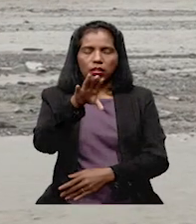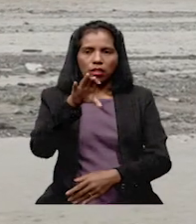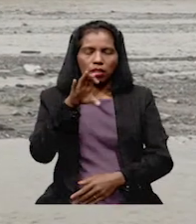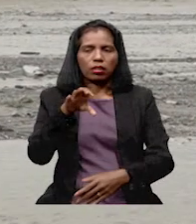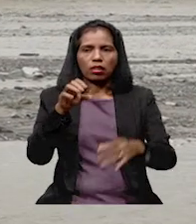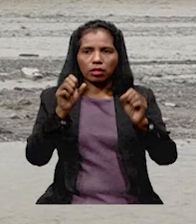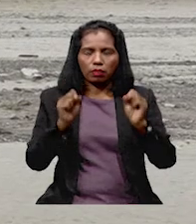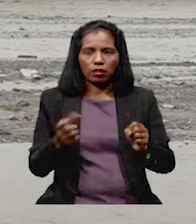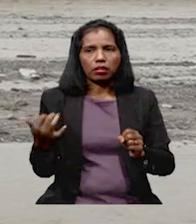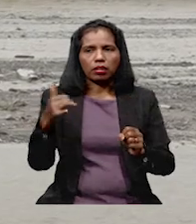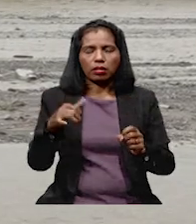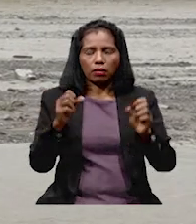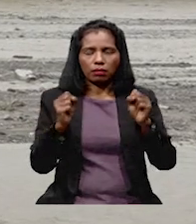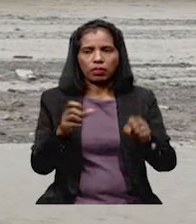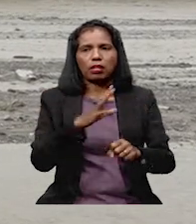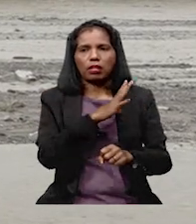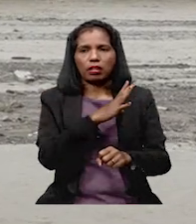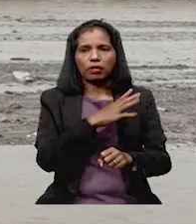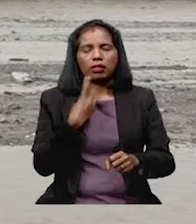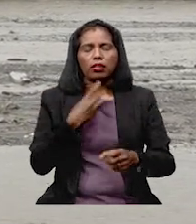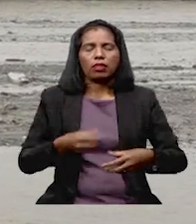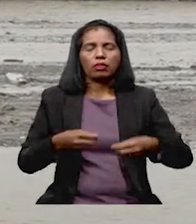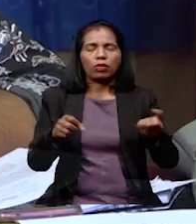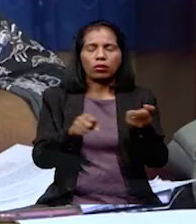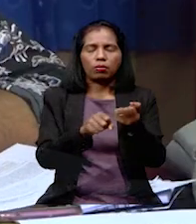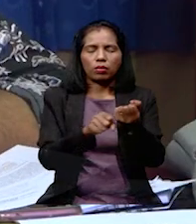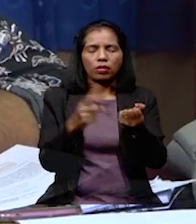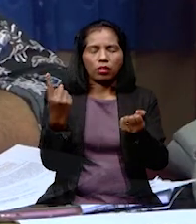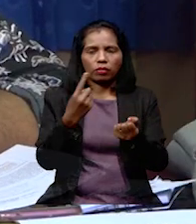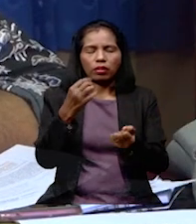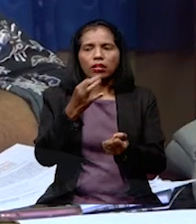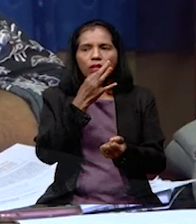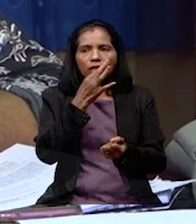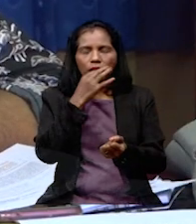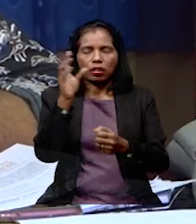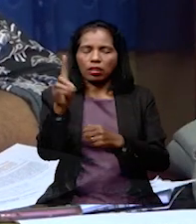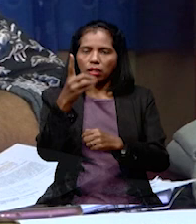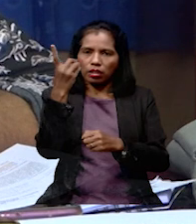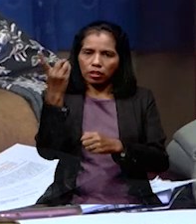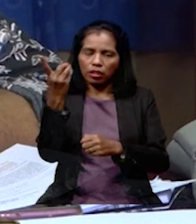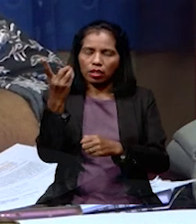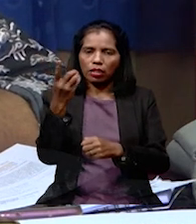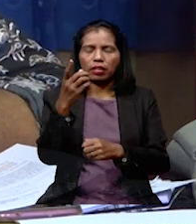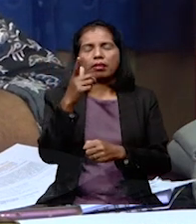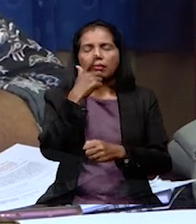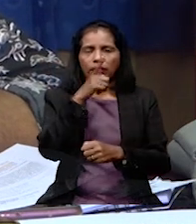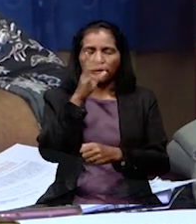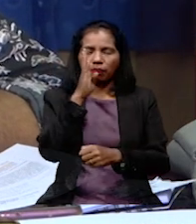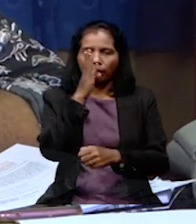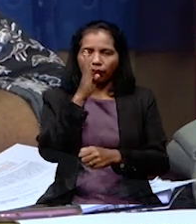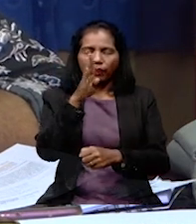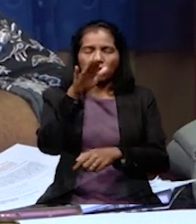bele sira do bele tang. Ita se fo apoi na fatinga hahang me dada sama tbisu media kalang me durante lorum